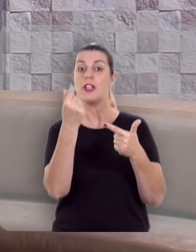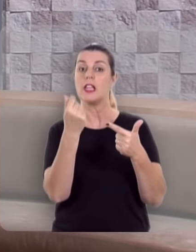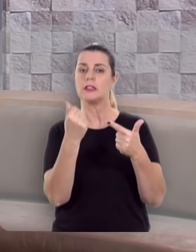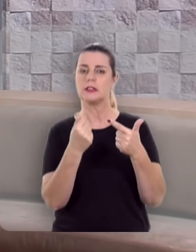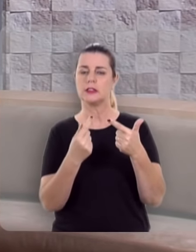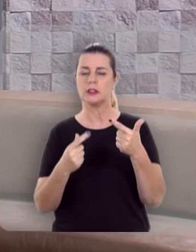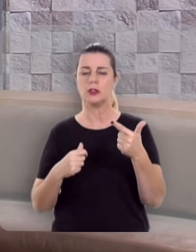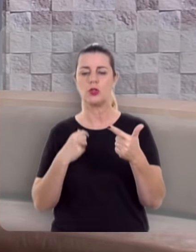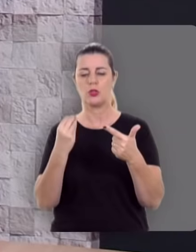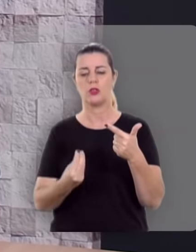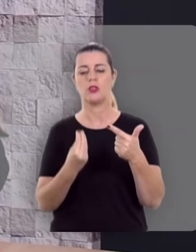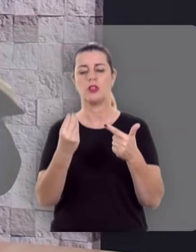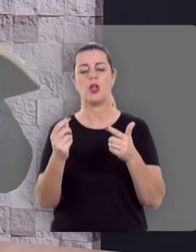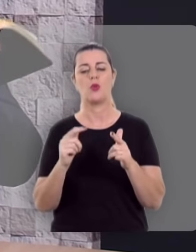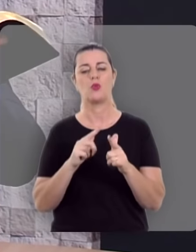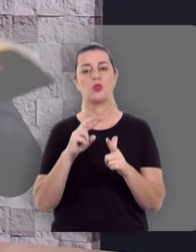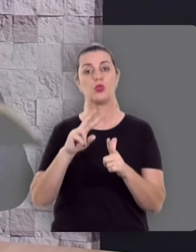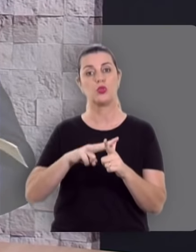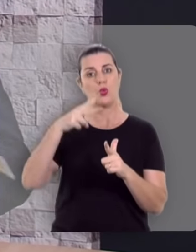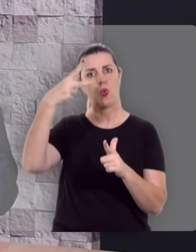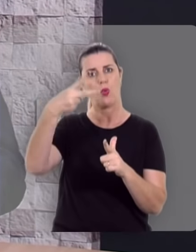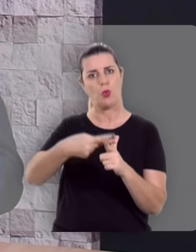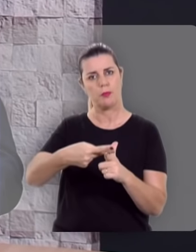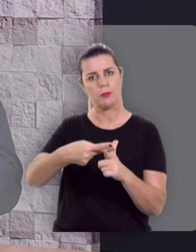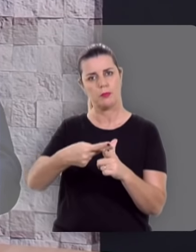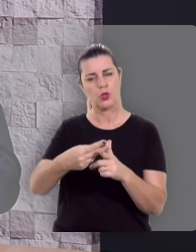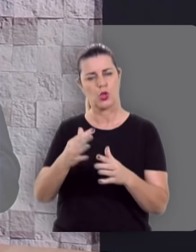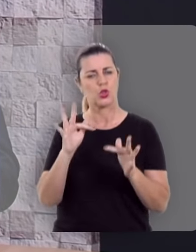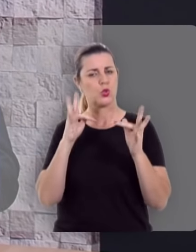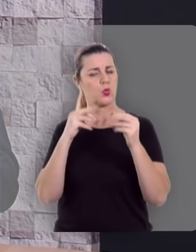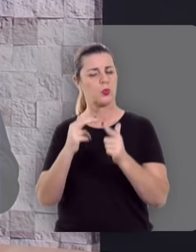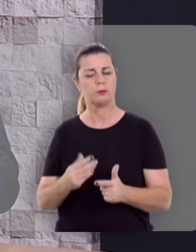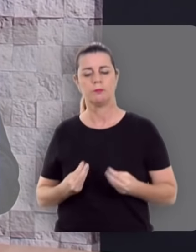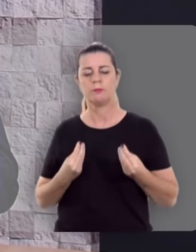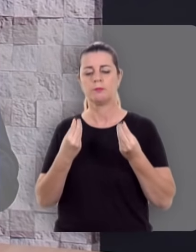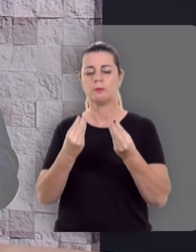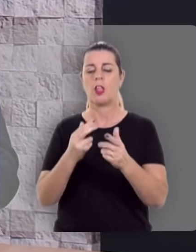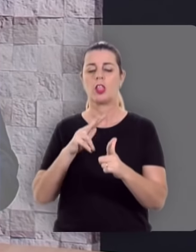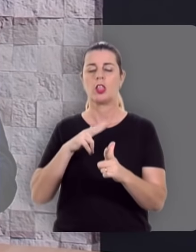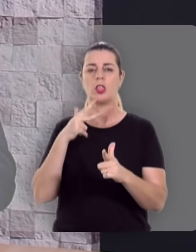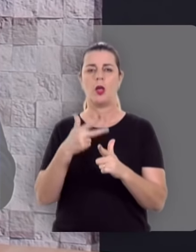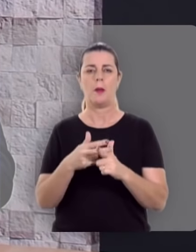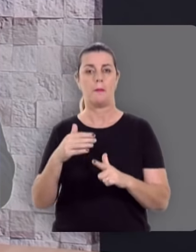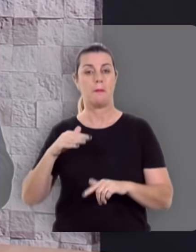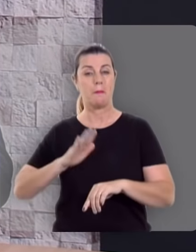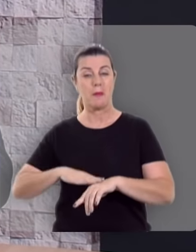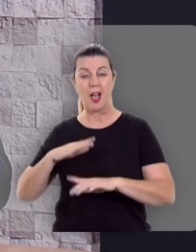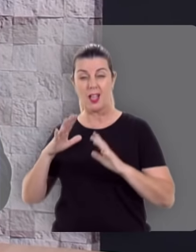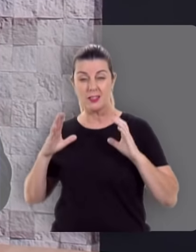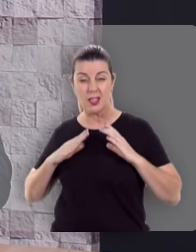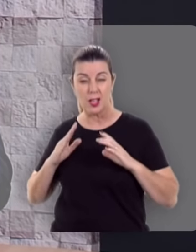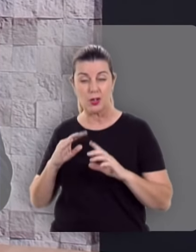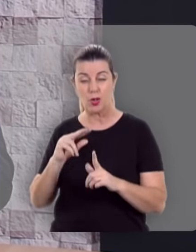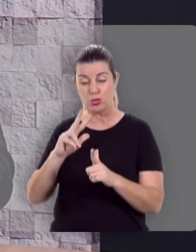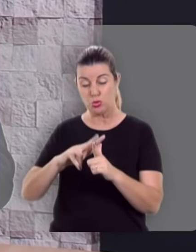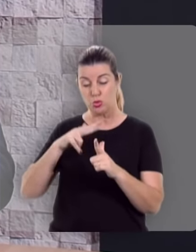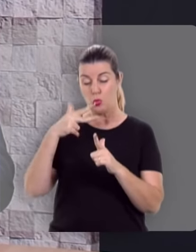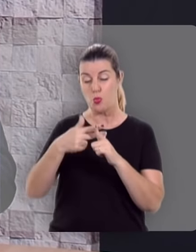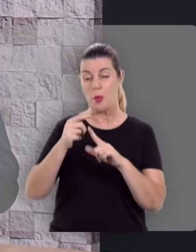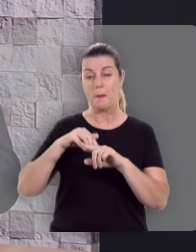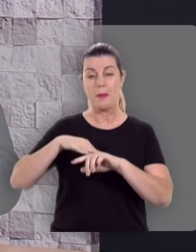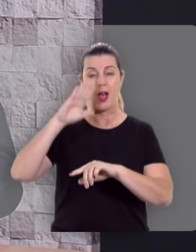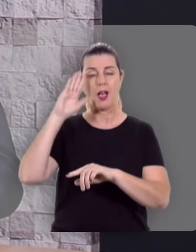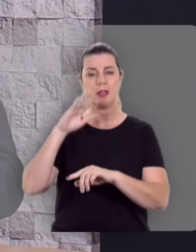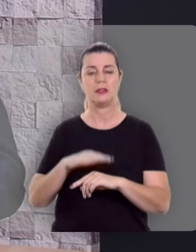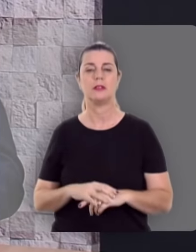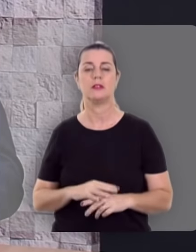geração. Deus restaurou as finanças de Jó. Deus lhe deu tudo em dobro. Tudo em dobro. Se ele era